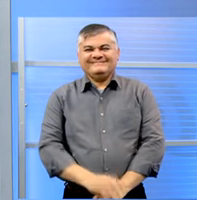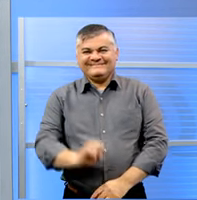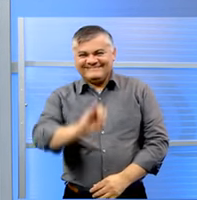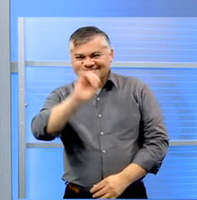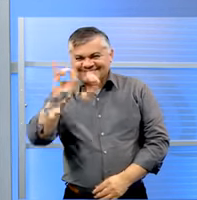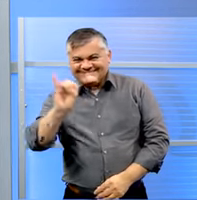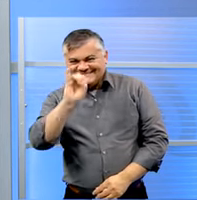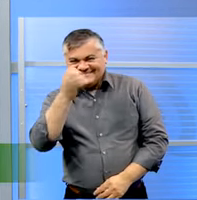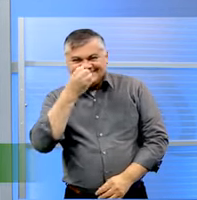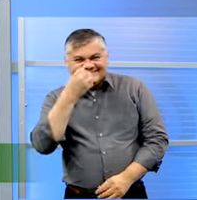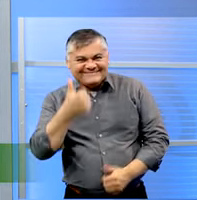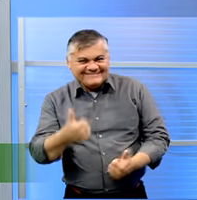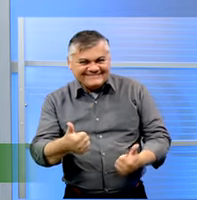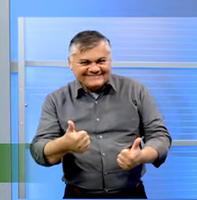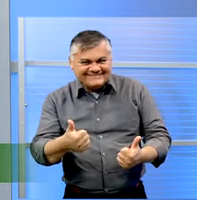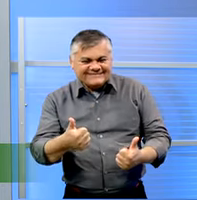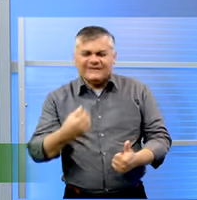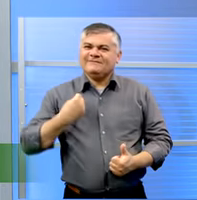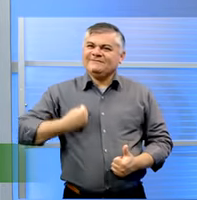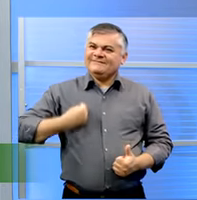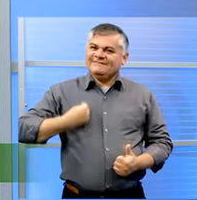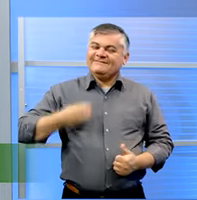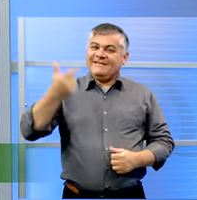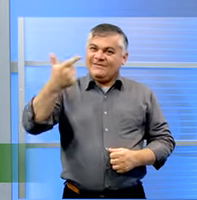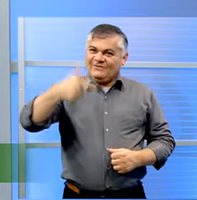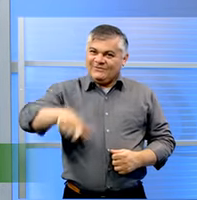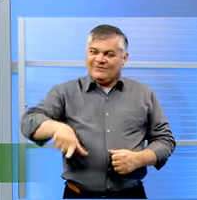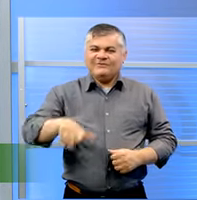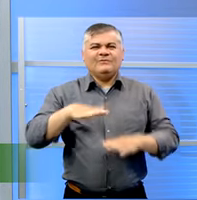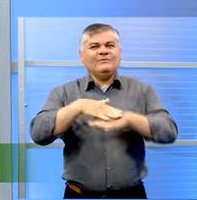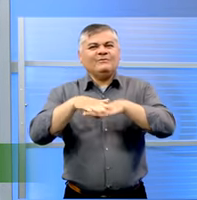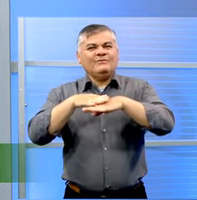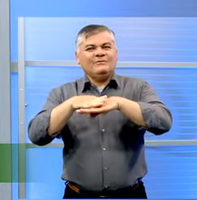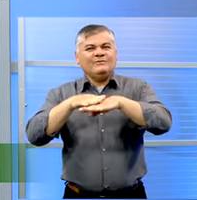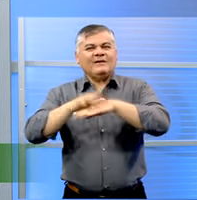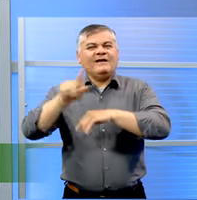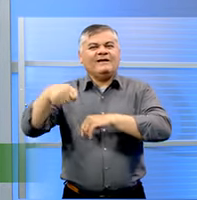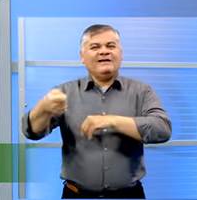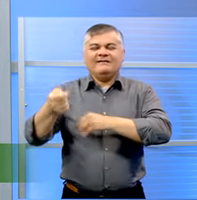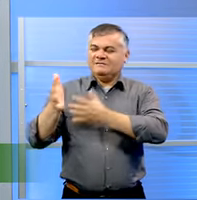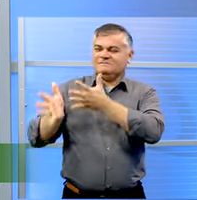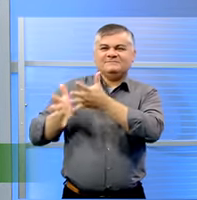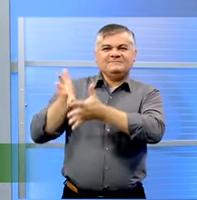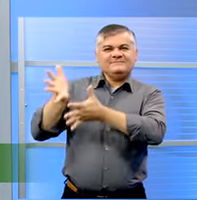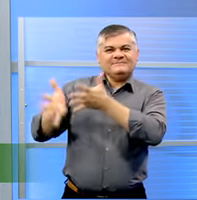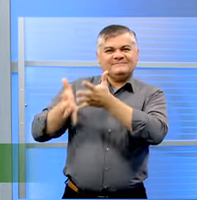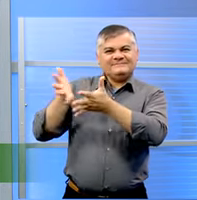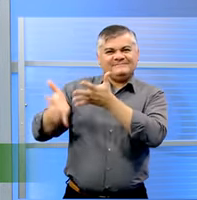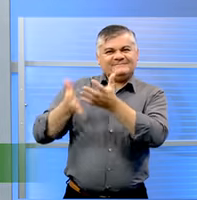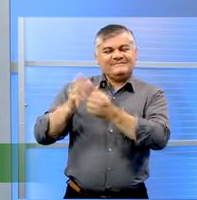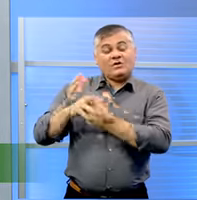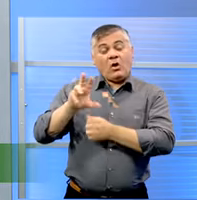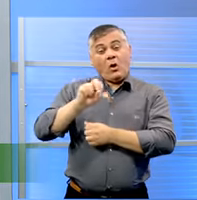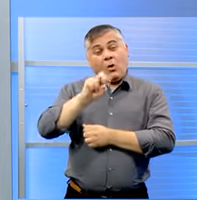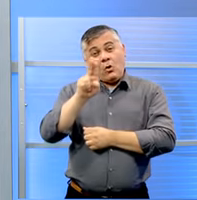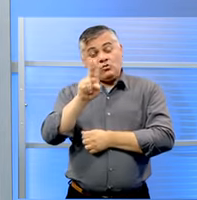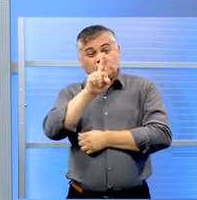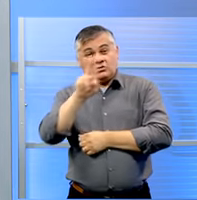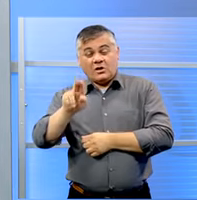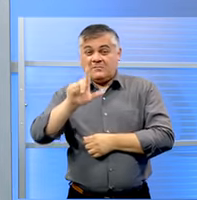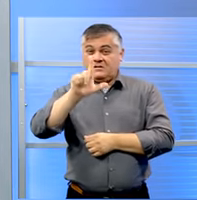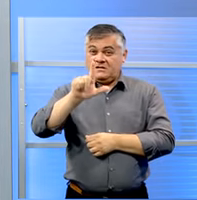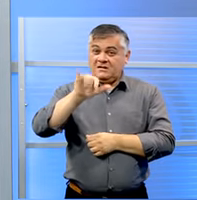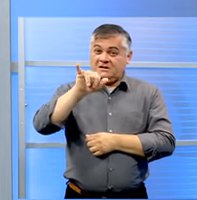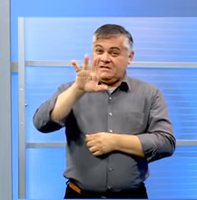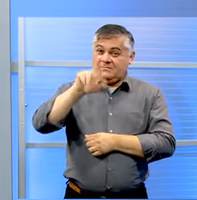Oi, tudo bem? Aqui estou eu novamente para conversarmos sobre a língua de sinais brasileira ou língua brasileira de sinais,